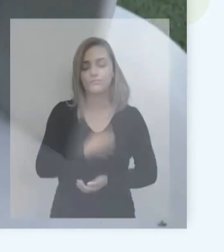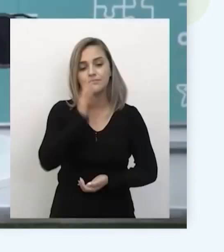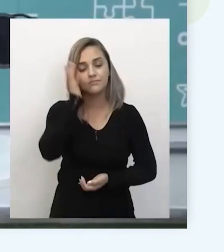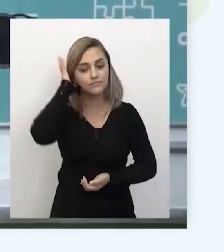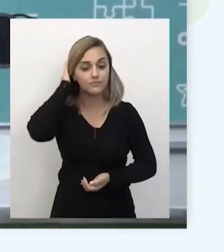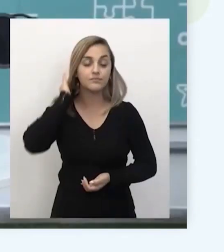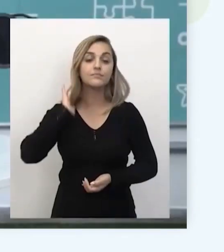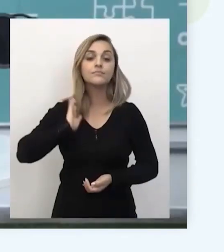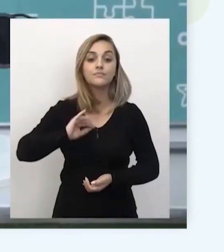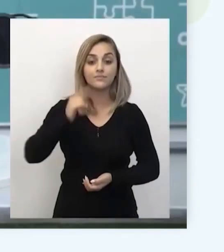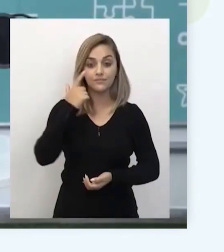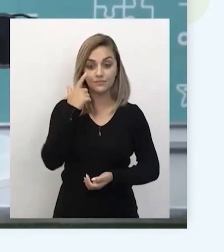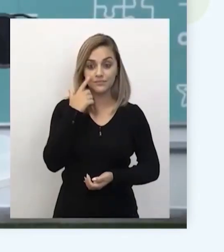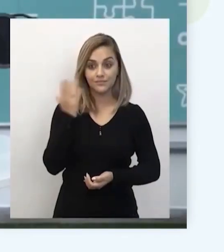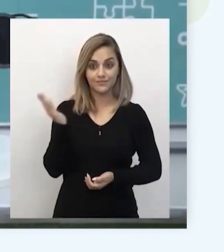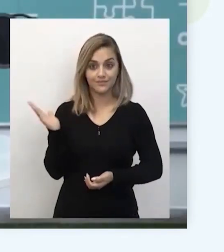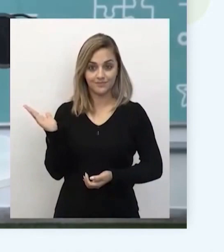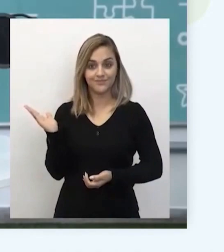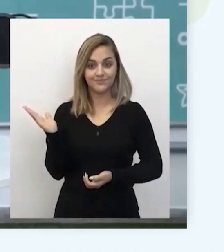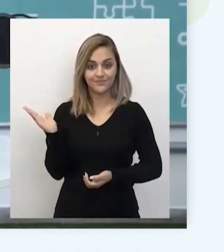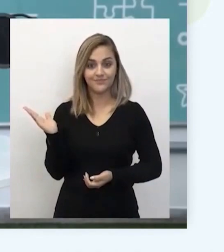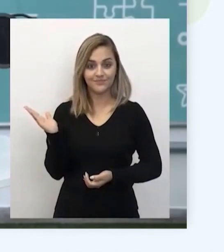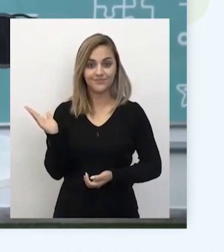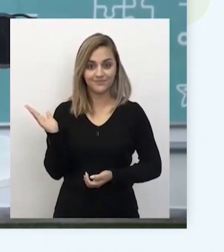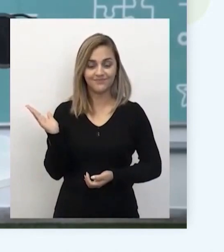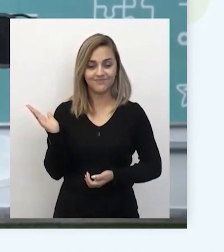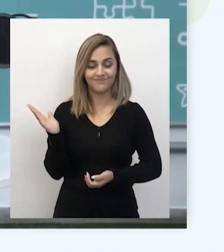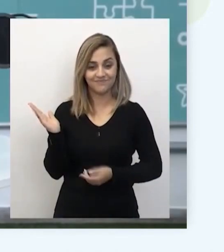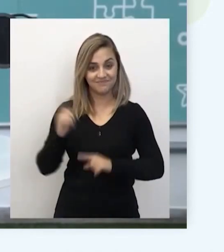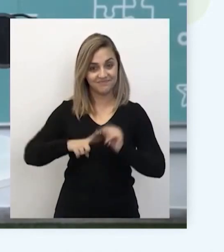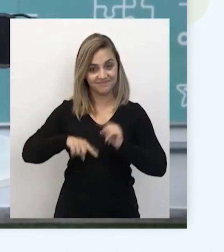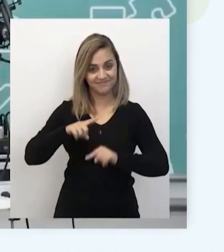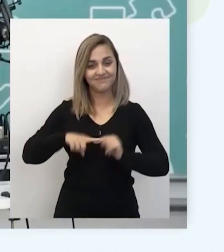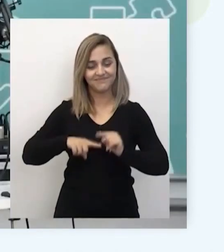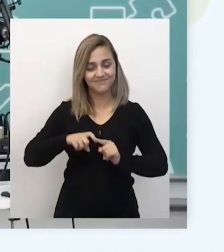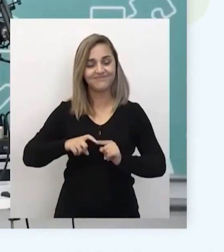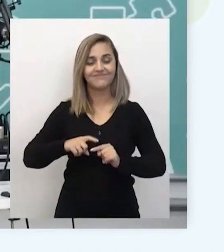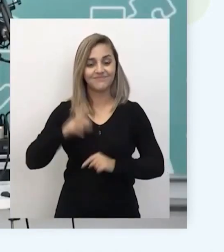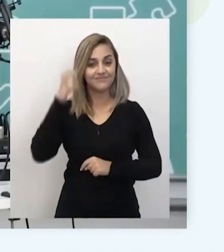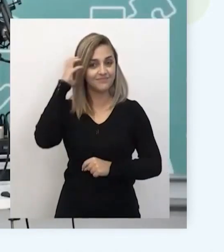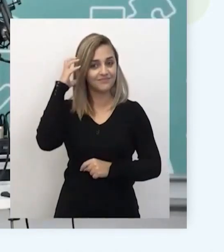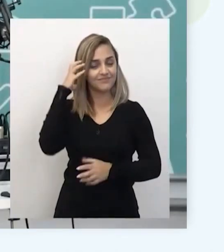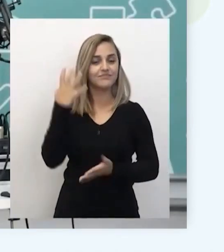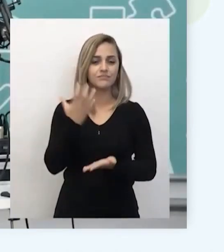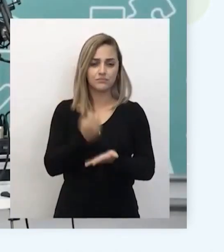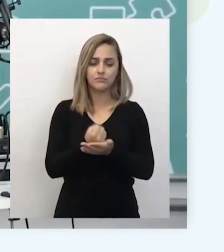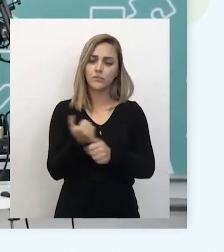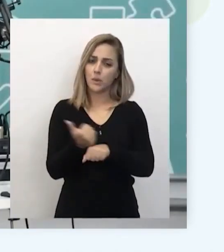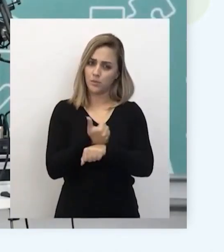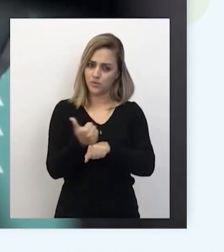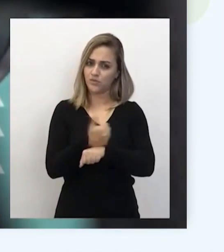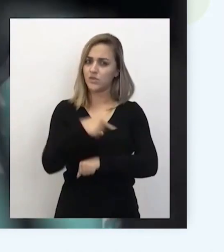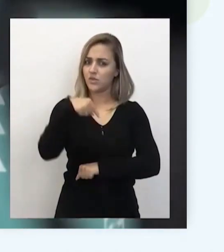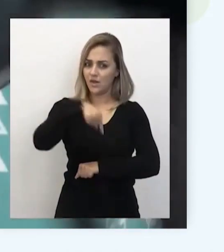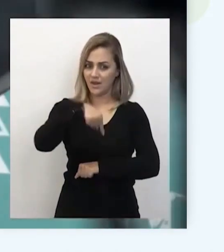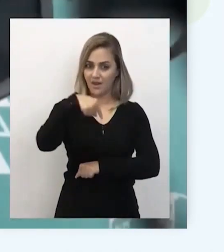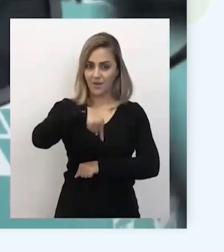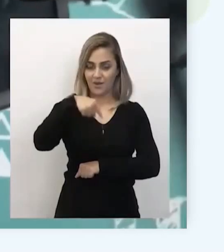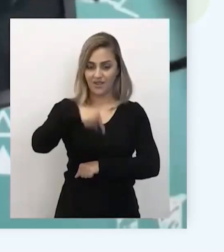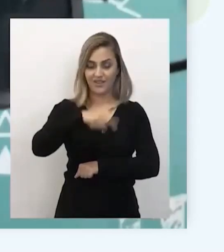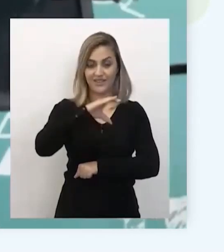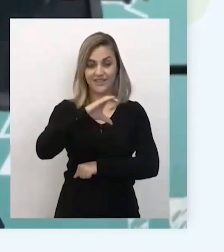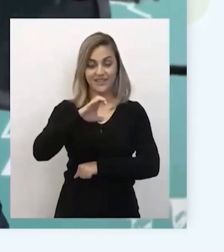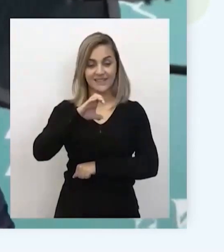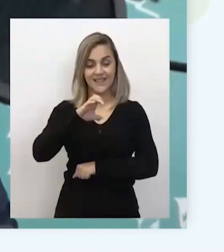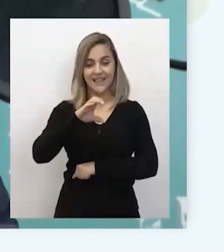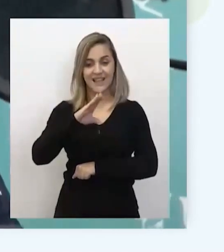Pessoal, esse é o nosso aparelho de podcast e de rádio profissional que a gente tem aqui no